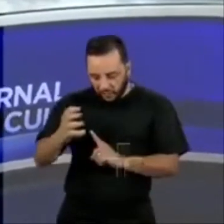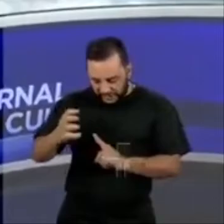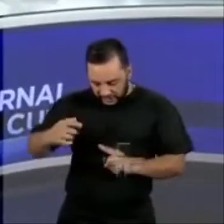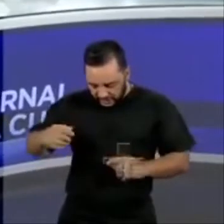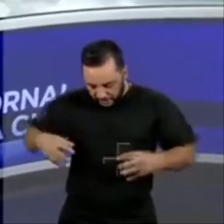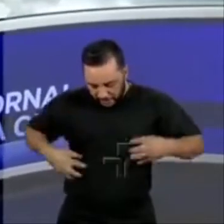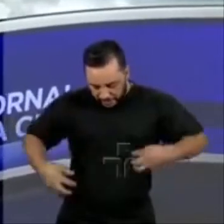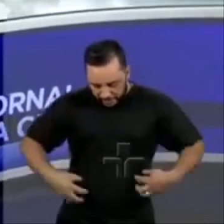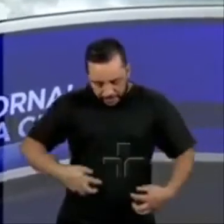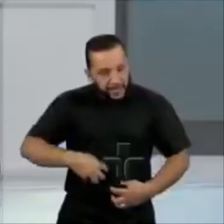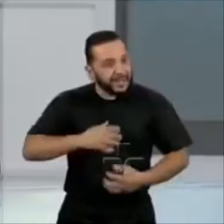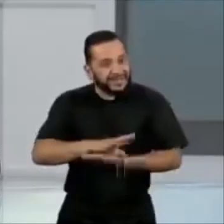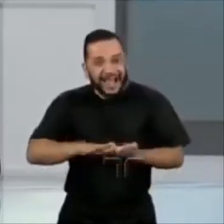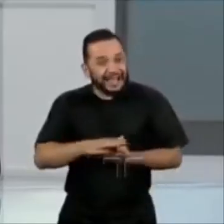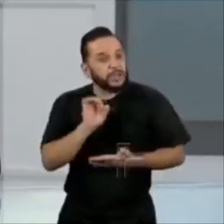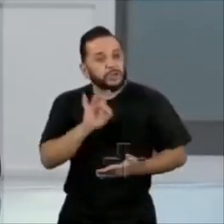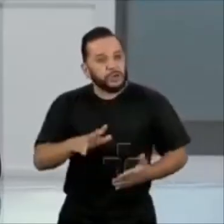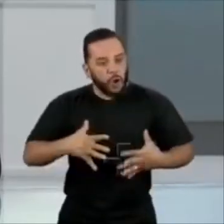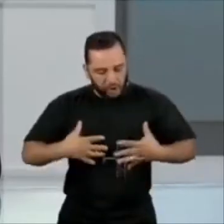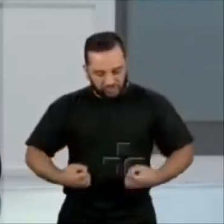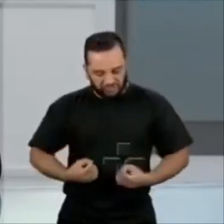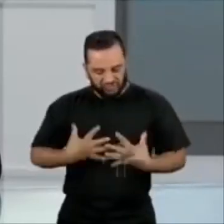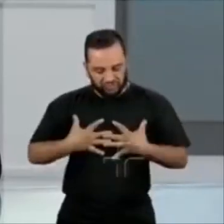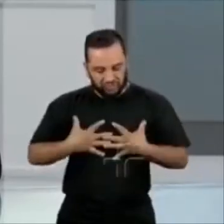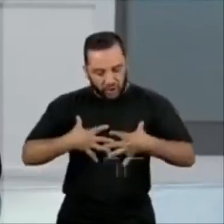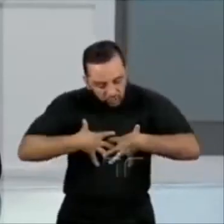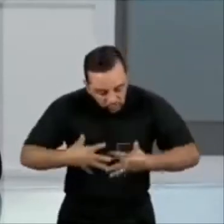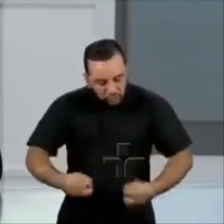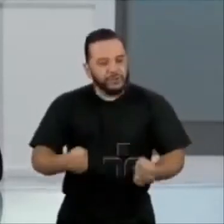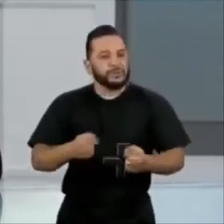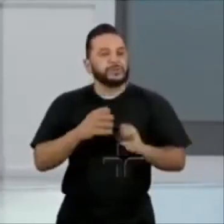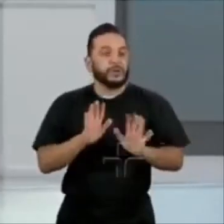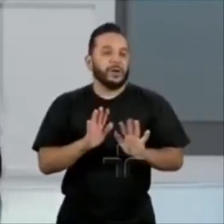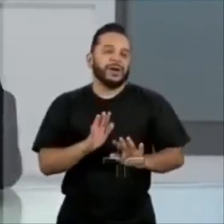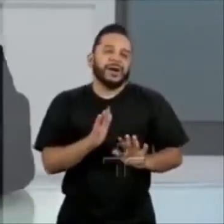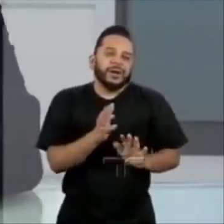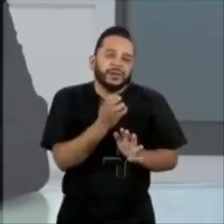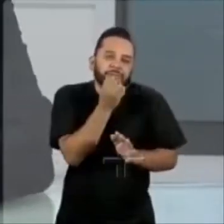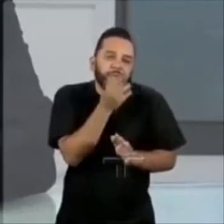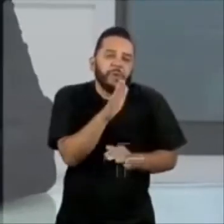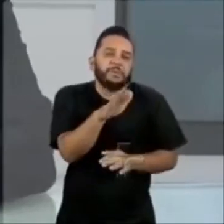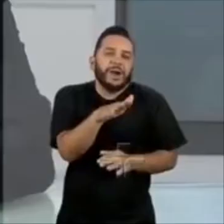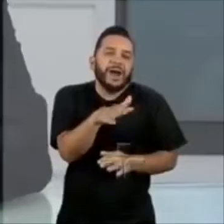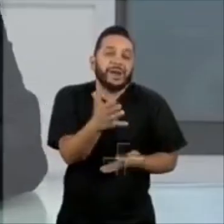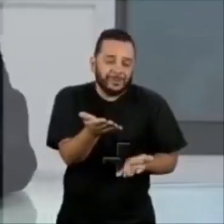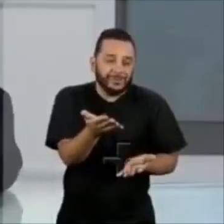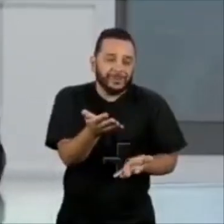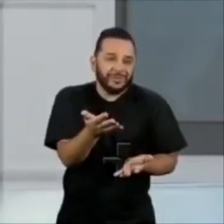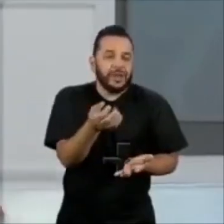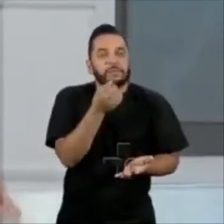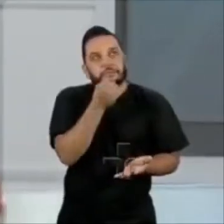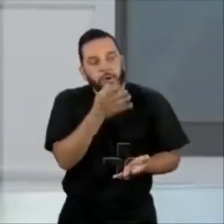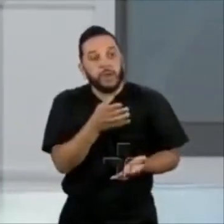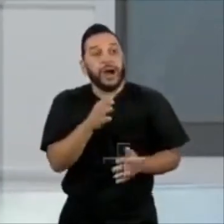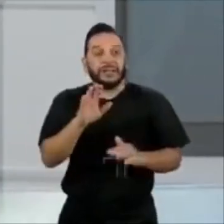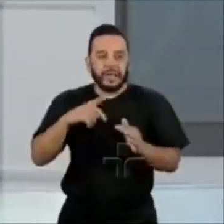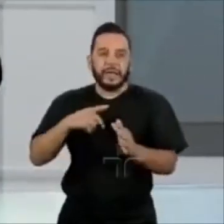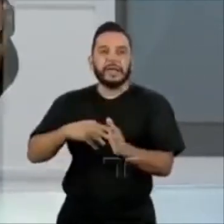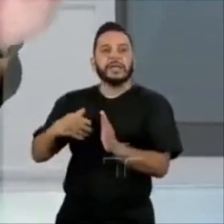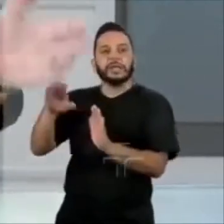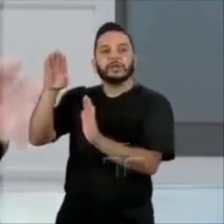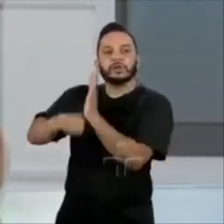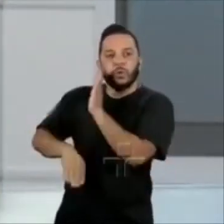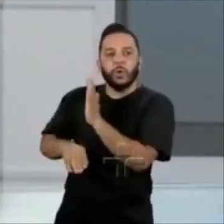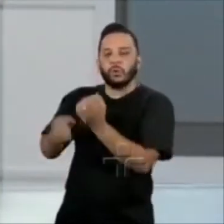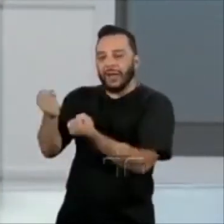vamos ver se porque tudo que vier de baixo custo para melhorar a saúde porque se a gente da insenção por isenção para tudo pra carro para